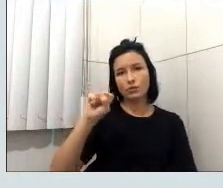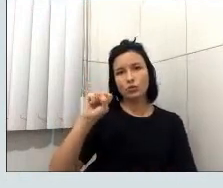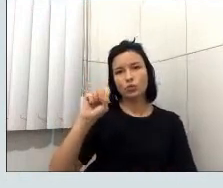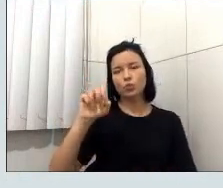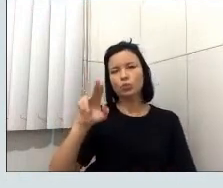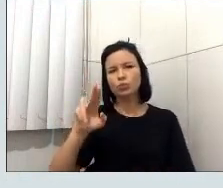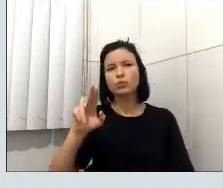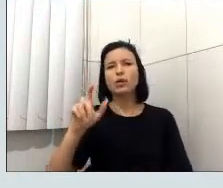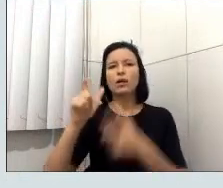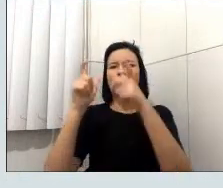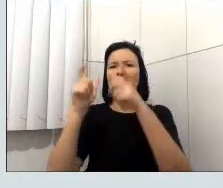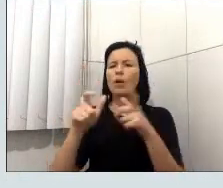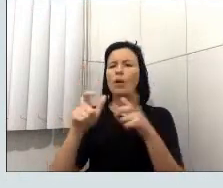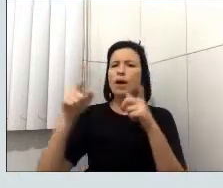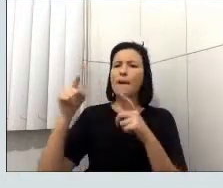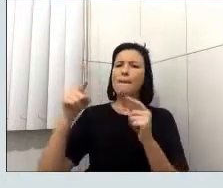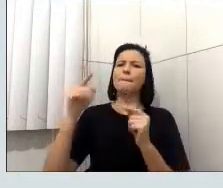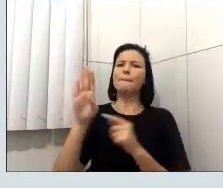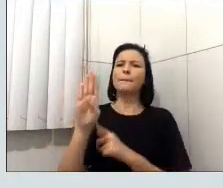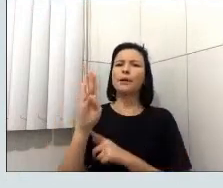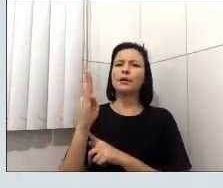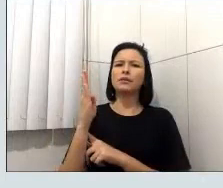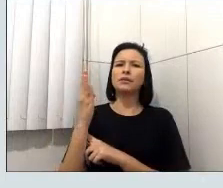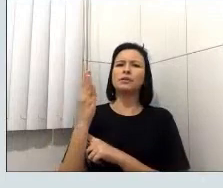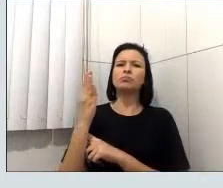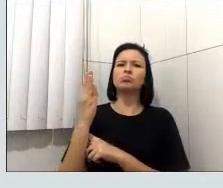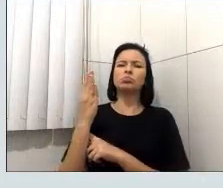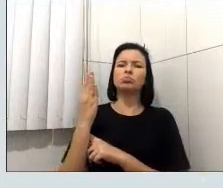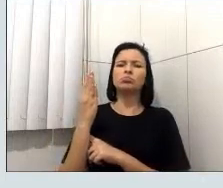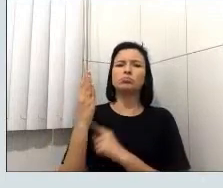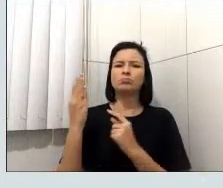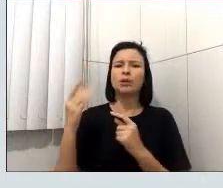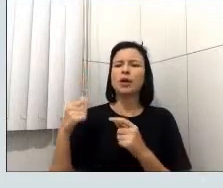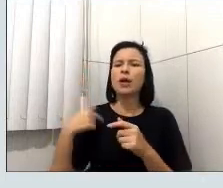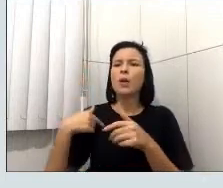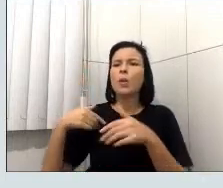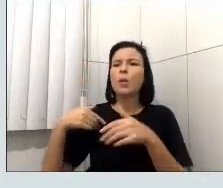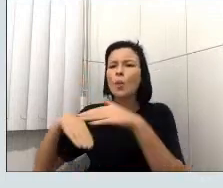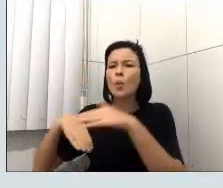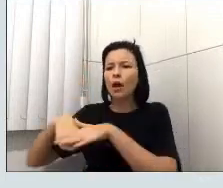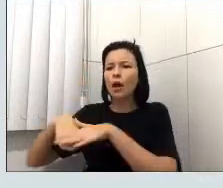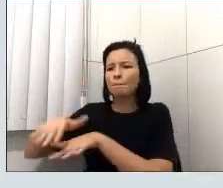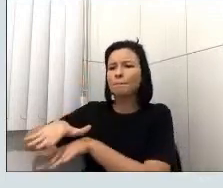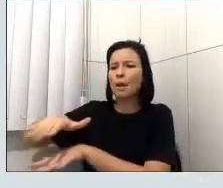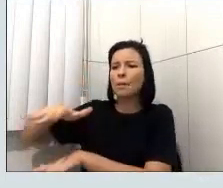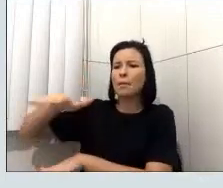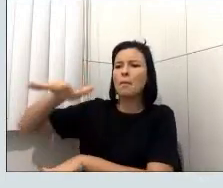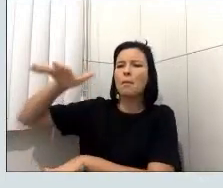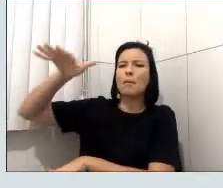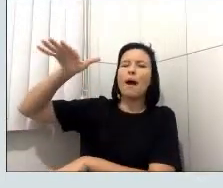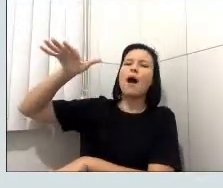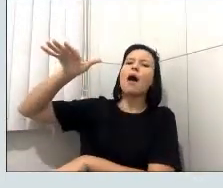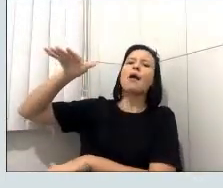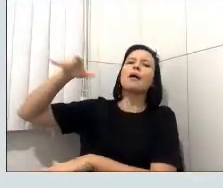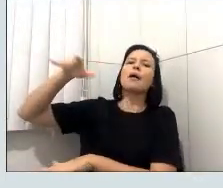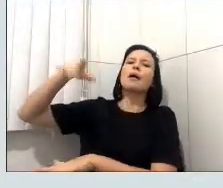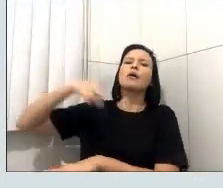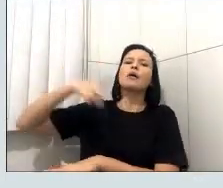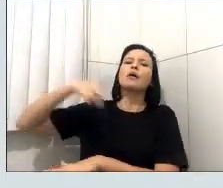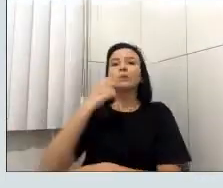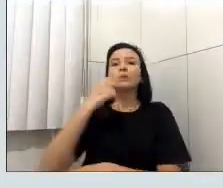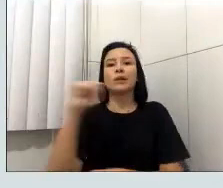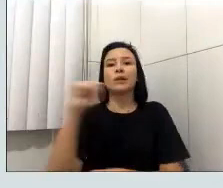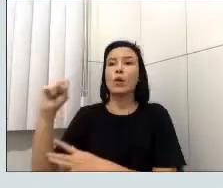onde a madeira extraída era armazenada e também como postos de defesa contra